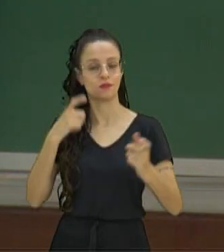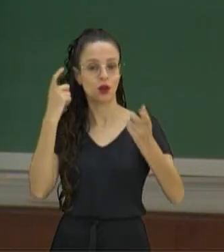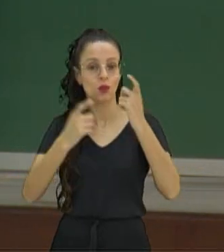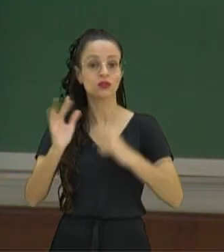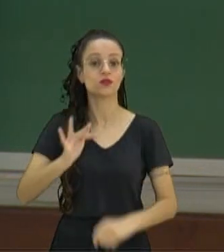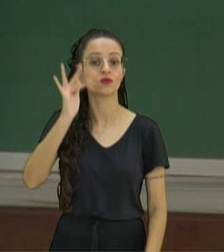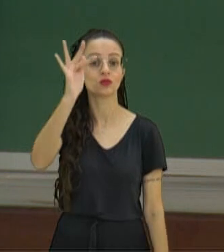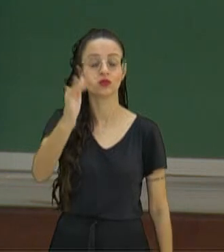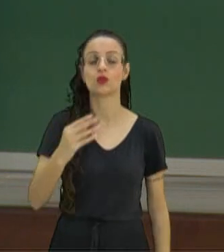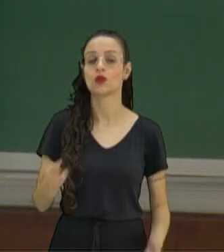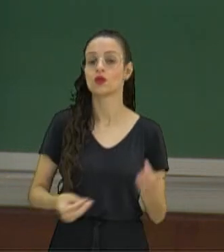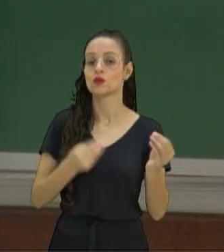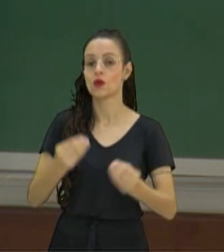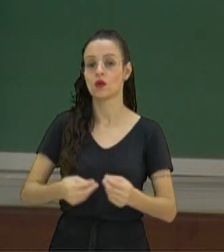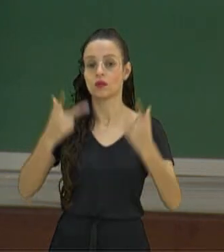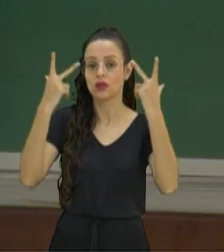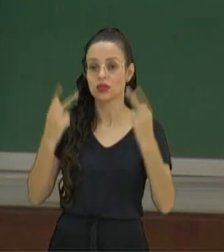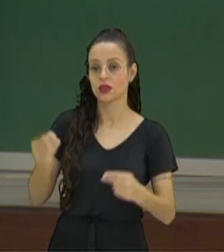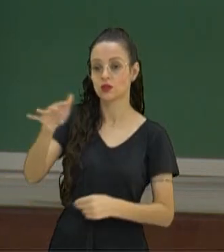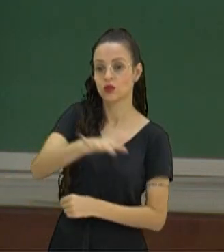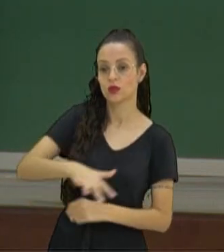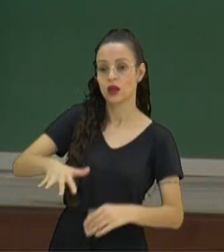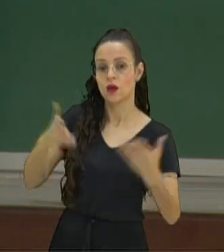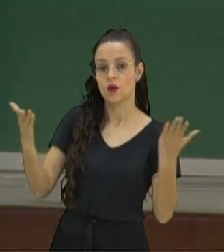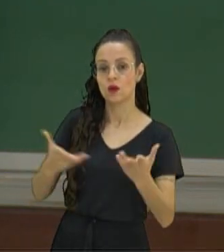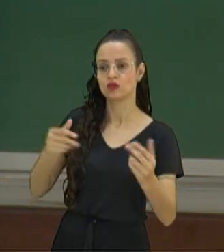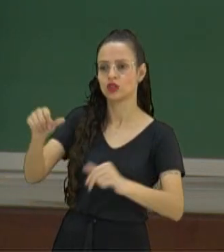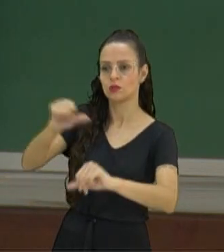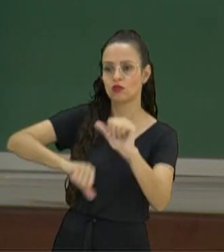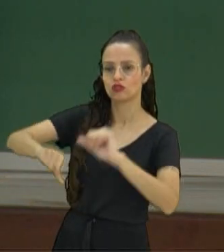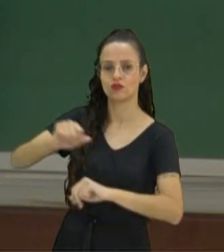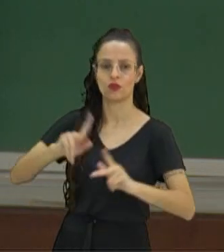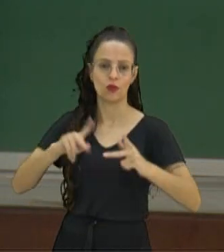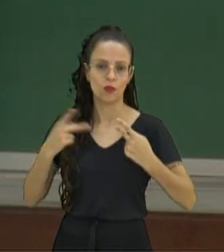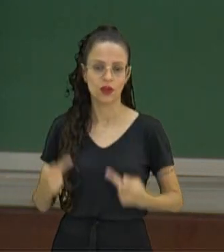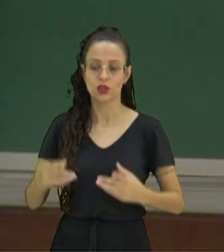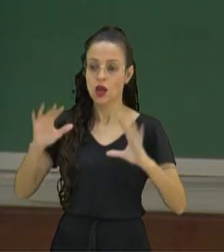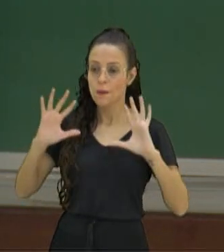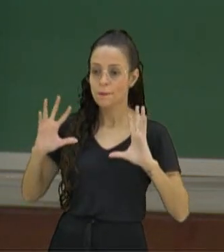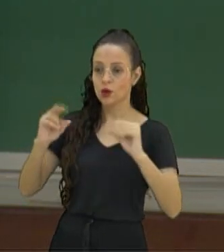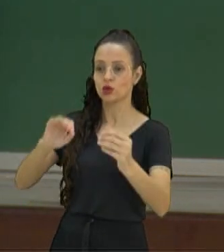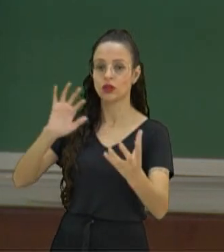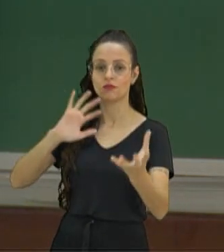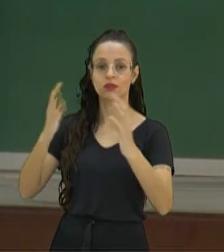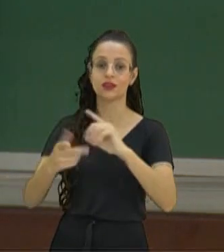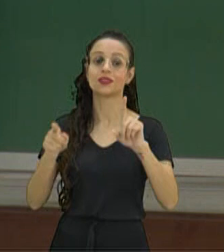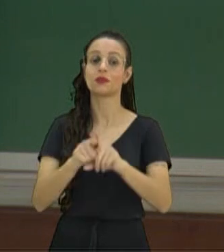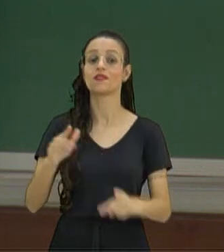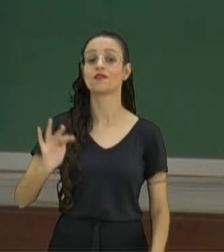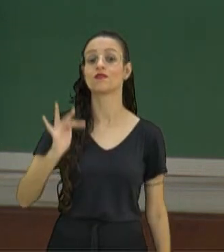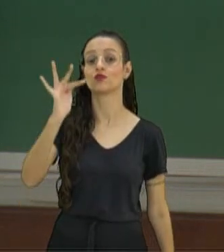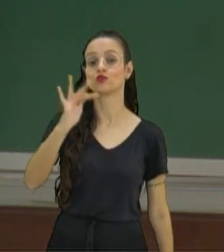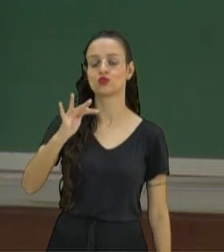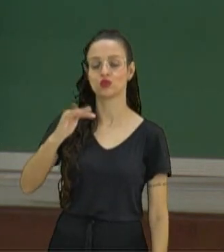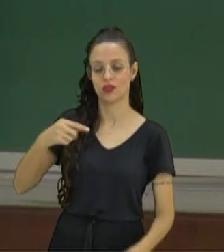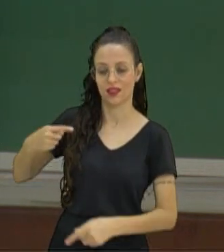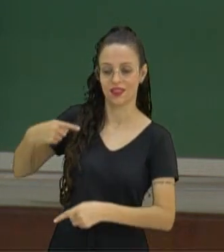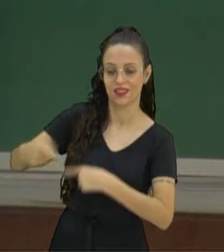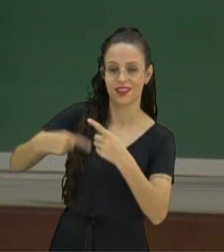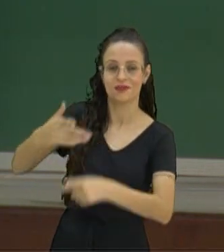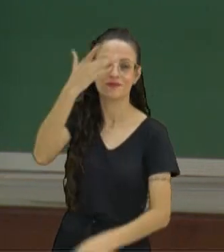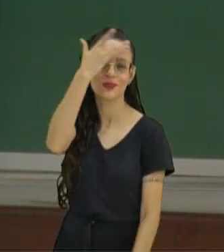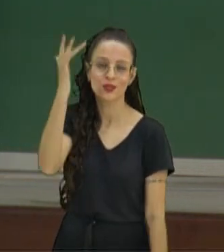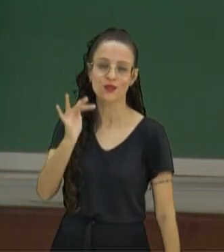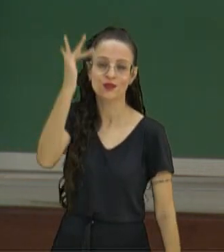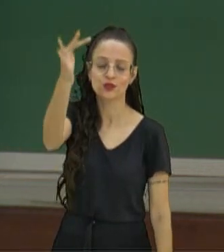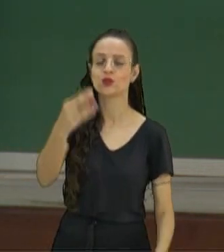A maneira como o meio natural está sendo modificado, como a intervenção humana muda tudo isso e como as futuras gerações vão viver, vão